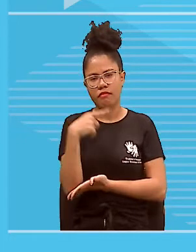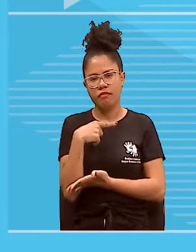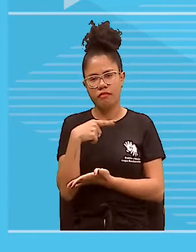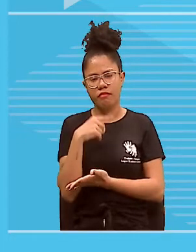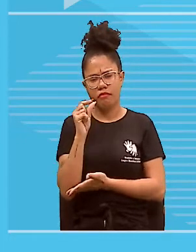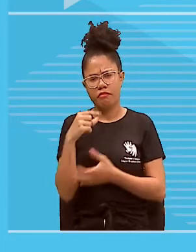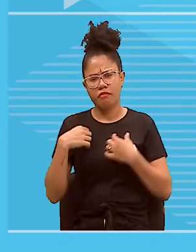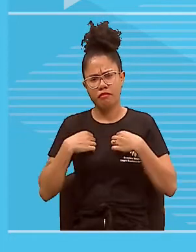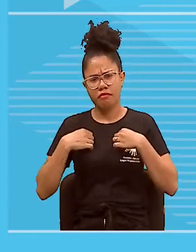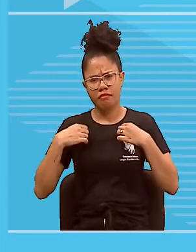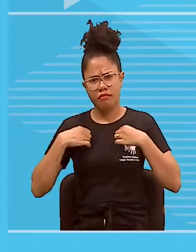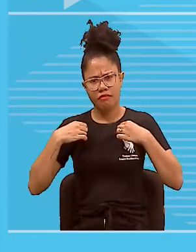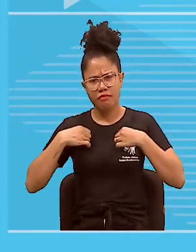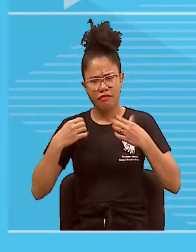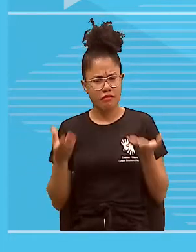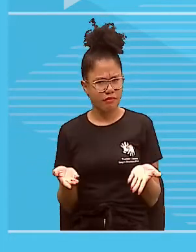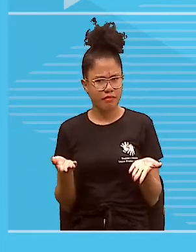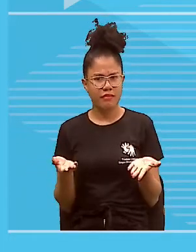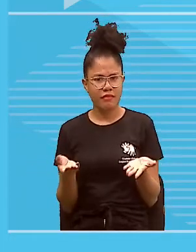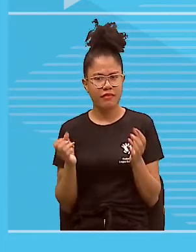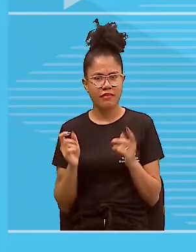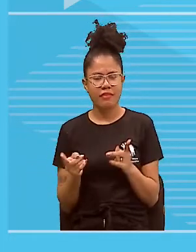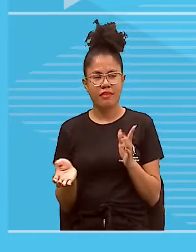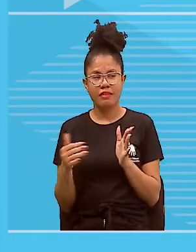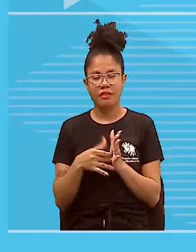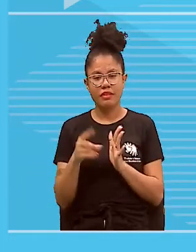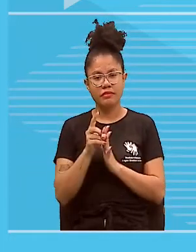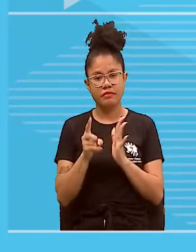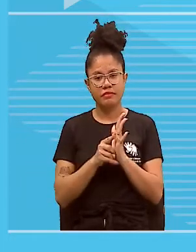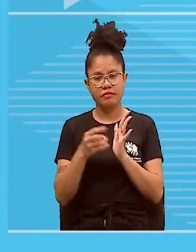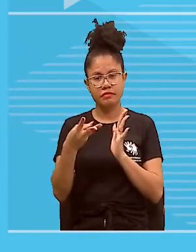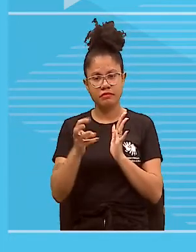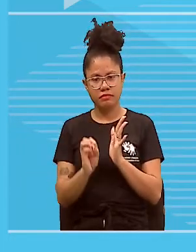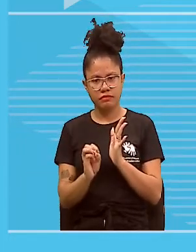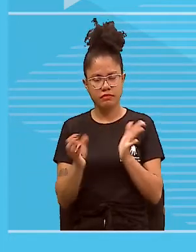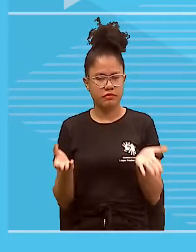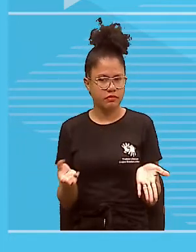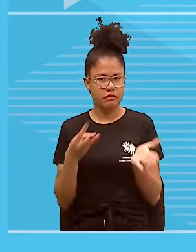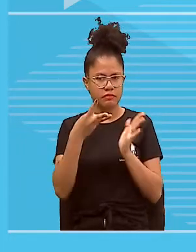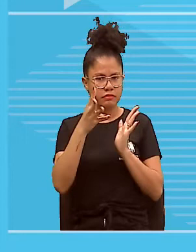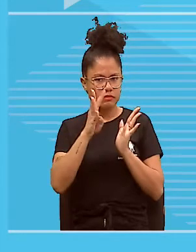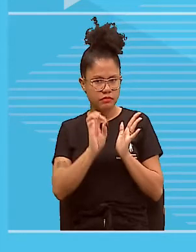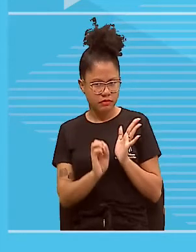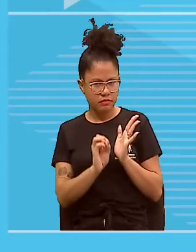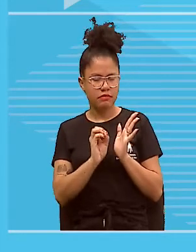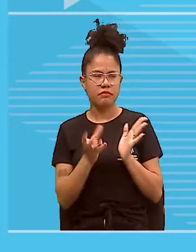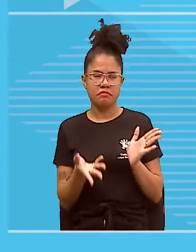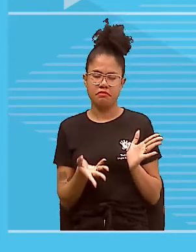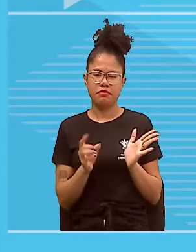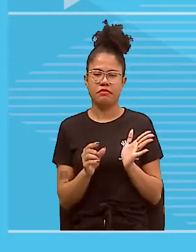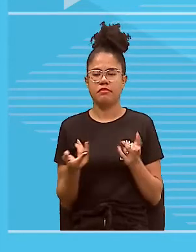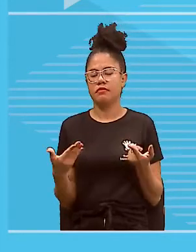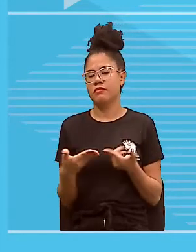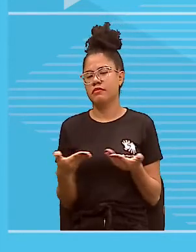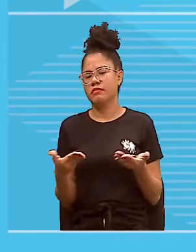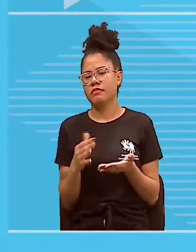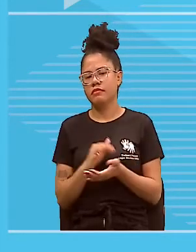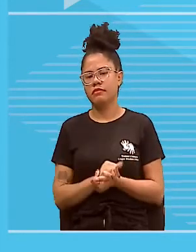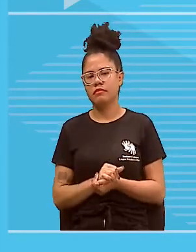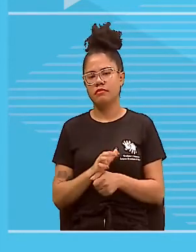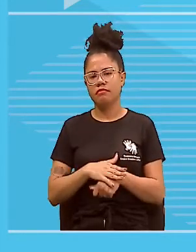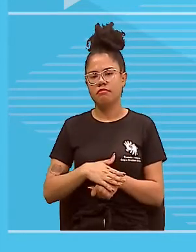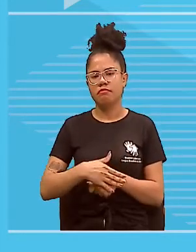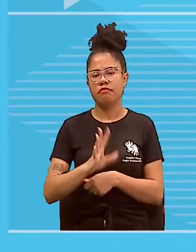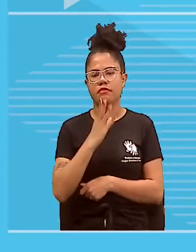no seu armário é até a década de 40 era um pouquíssimas as peças de roupa agora muito mais